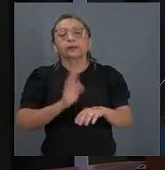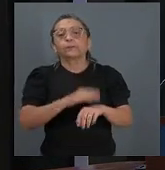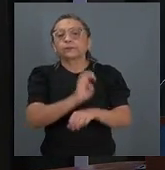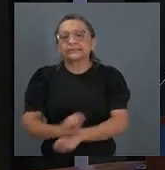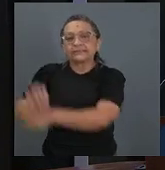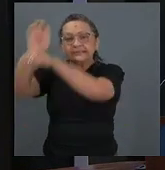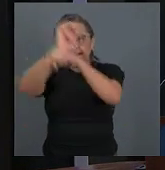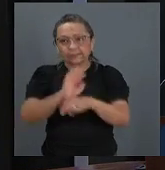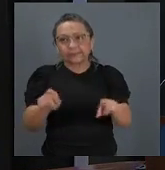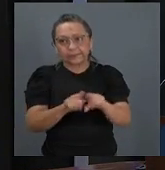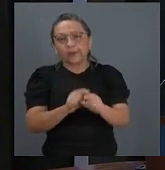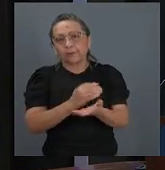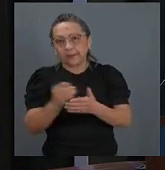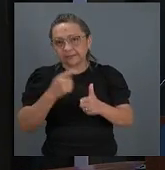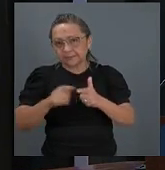também.